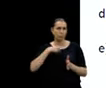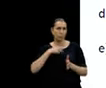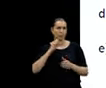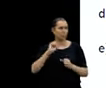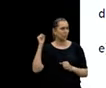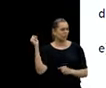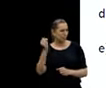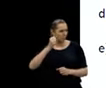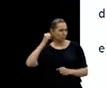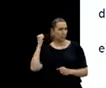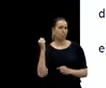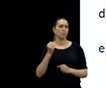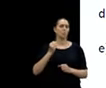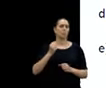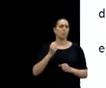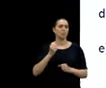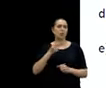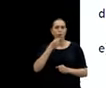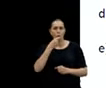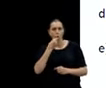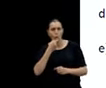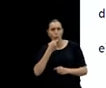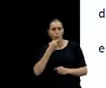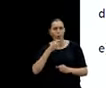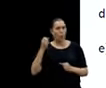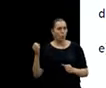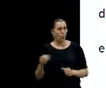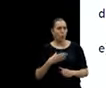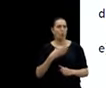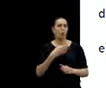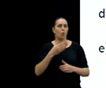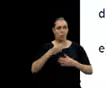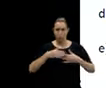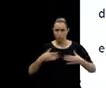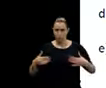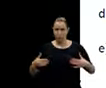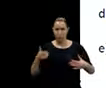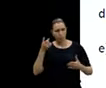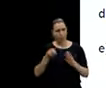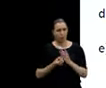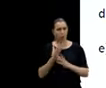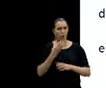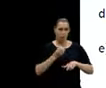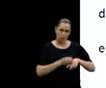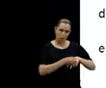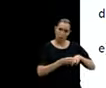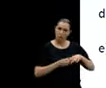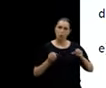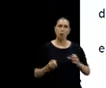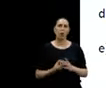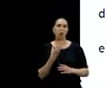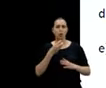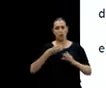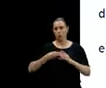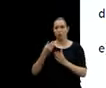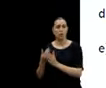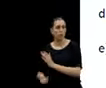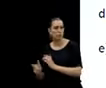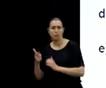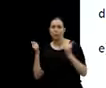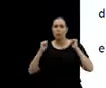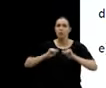como terapia medicinal para a regeneração de tecidos e órgãos cujas células perdidas não